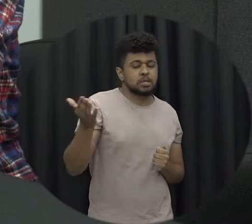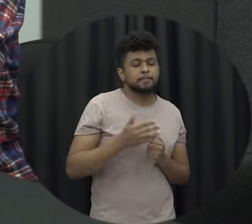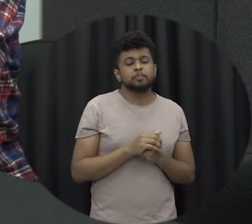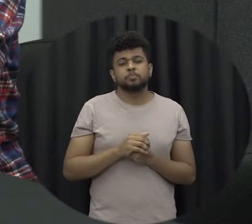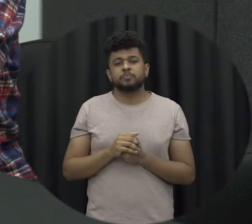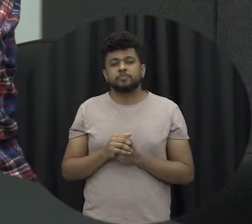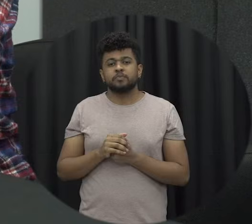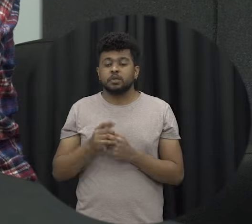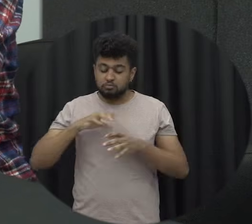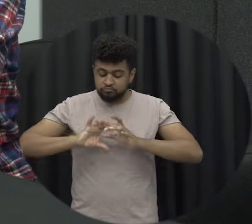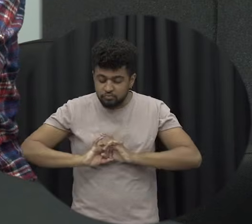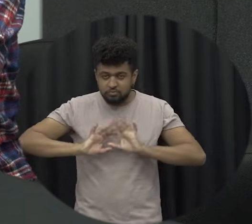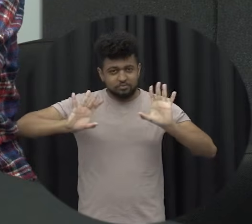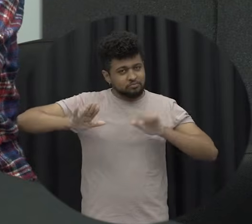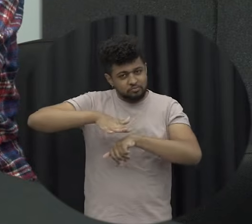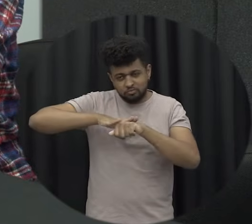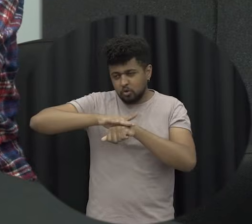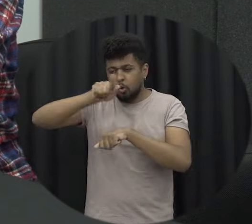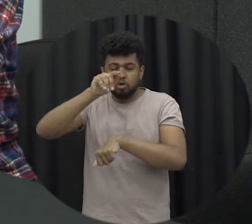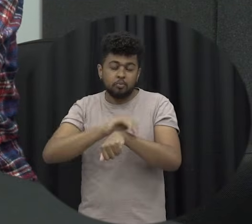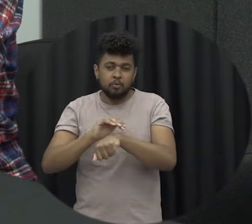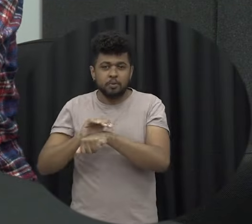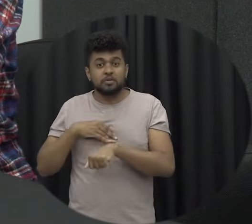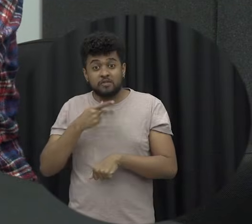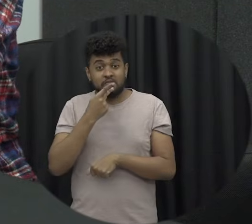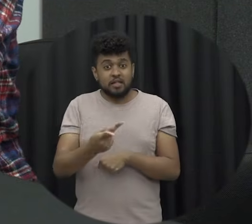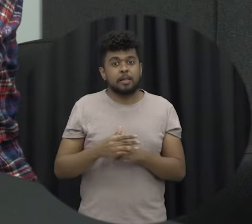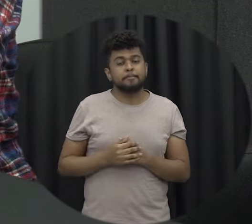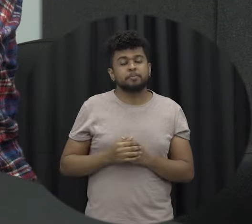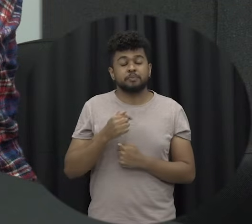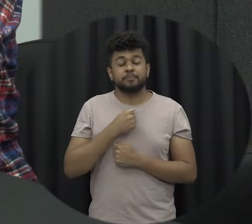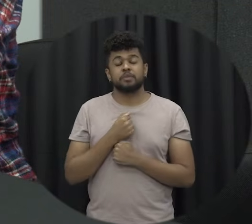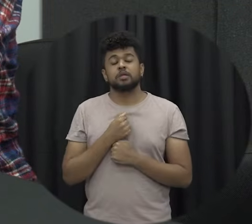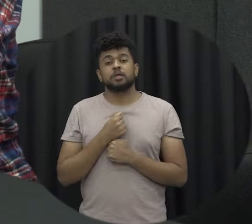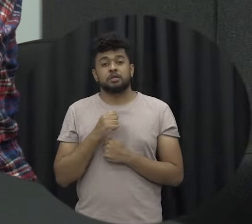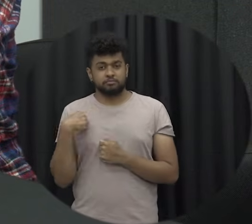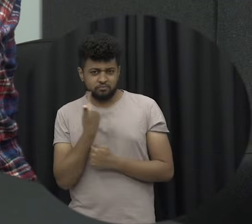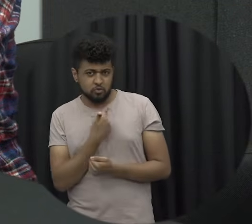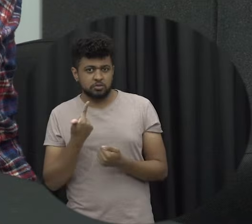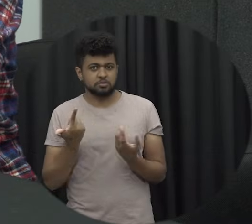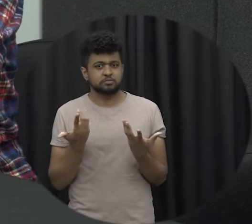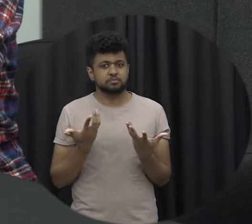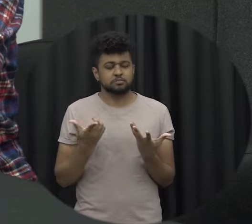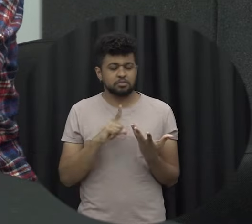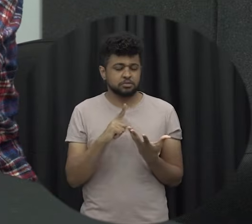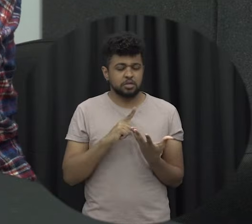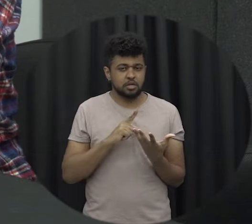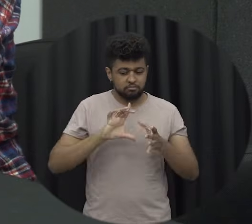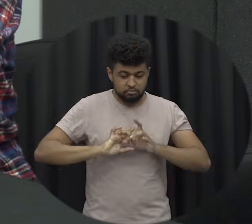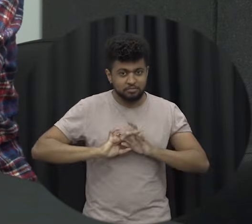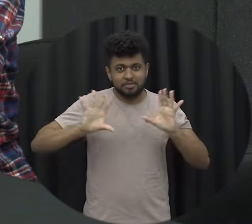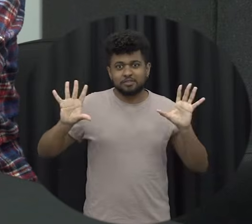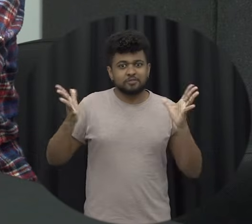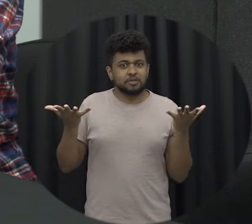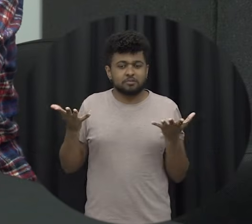vocês. Fico à disposição para conversar em outros momentos e dizer que a gente está, né, tô